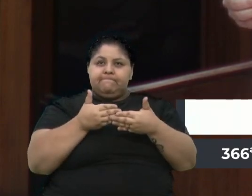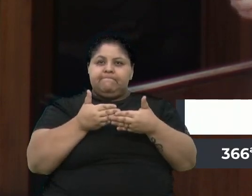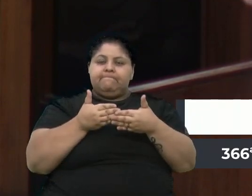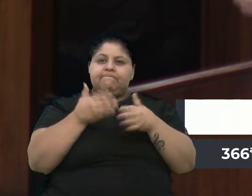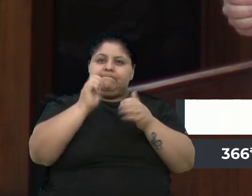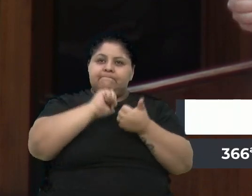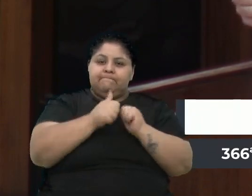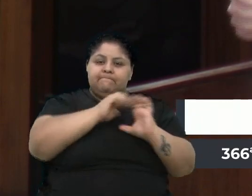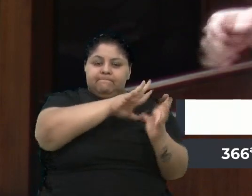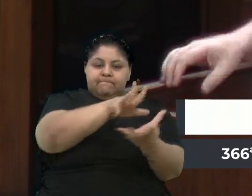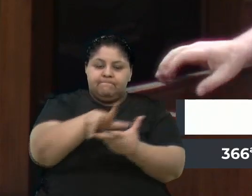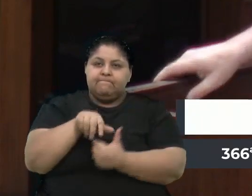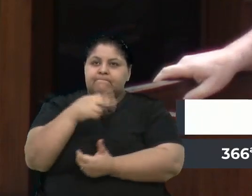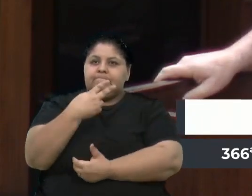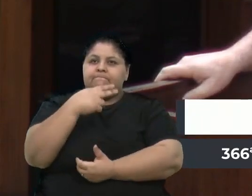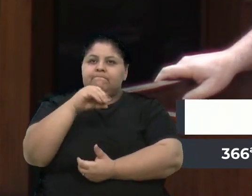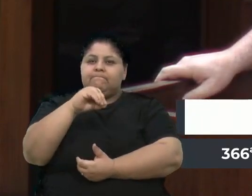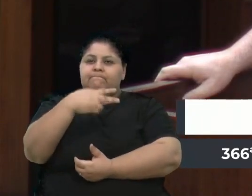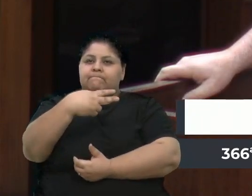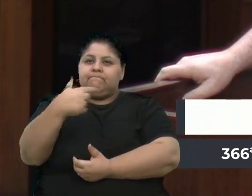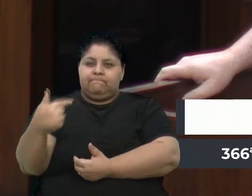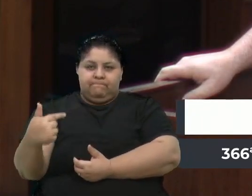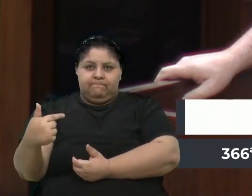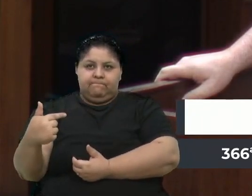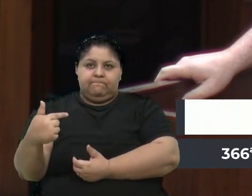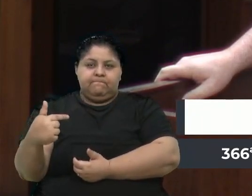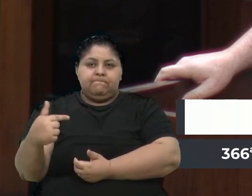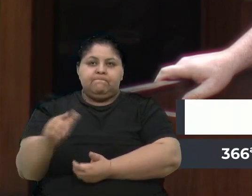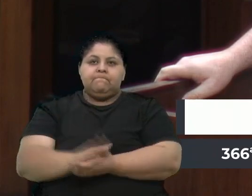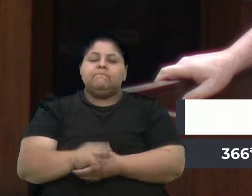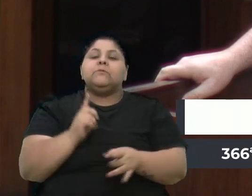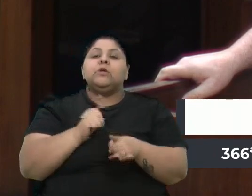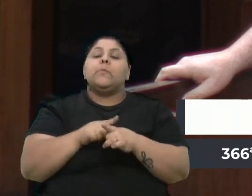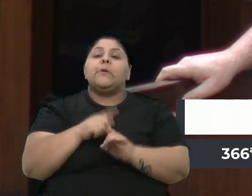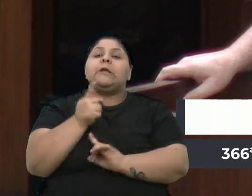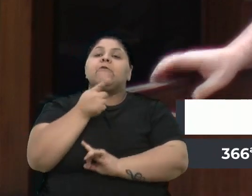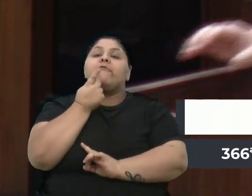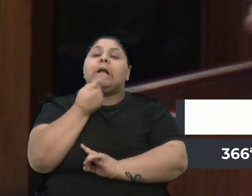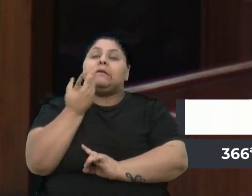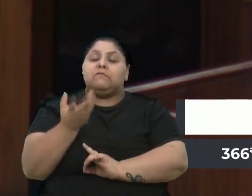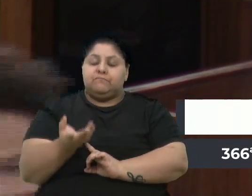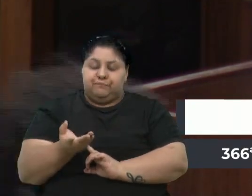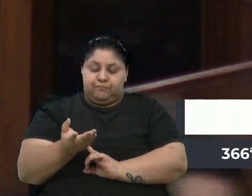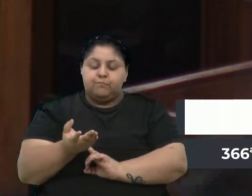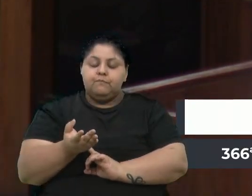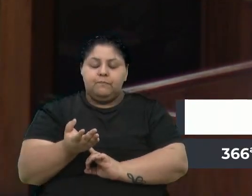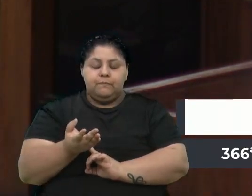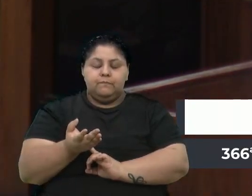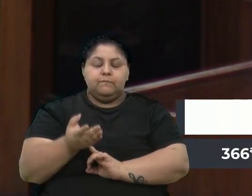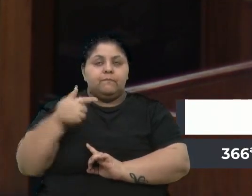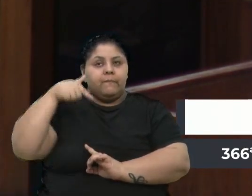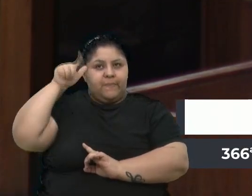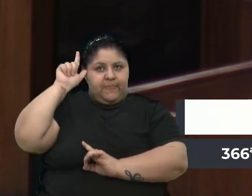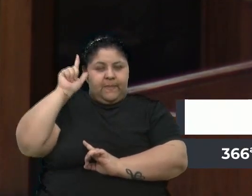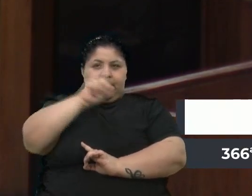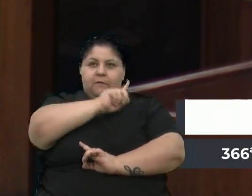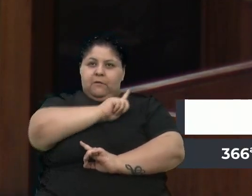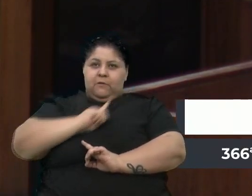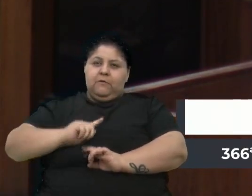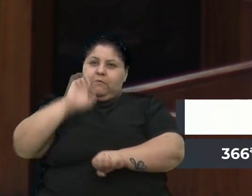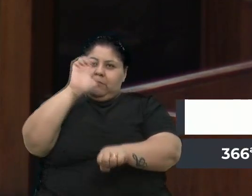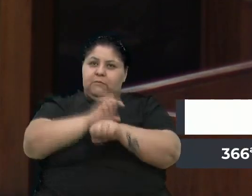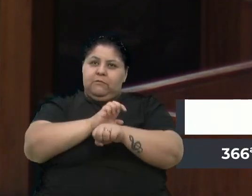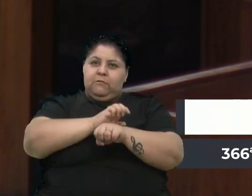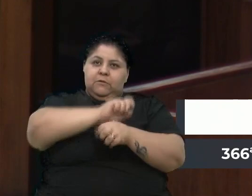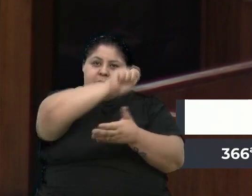Mundo em 2027. Por que eu falo isso? Ontem o governo do estado